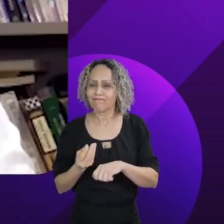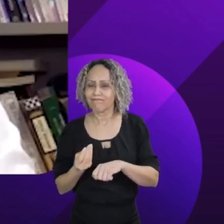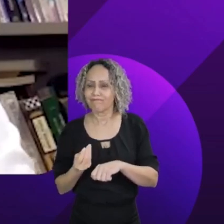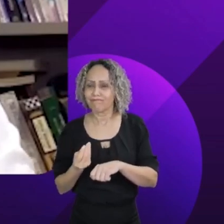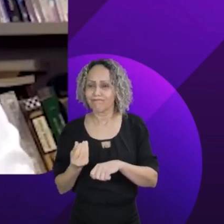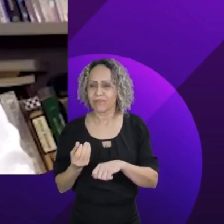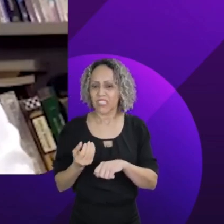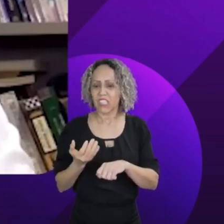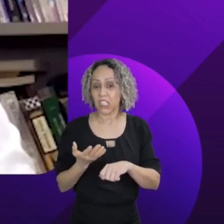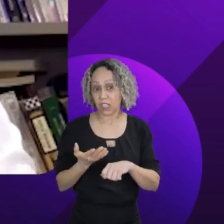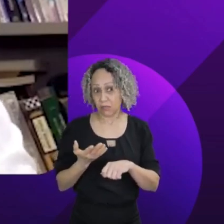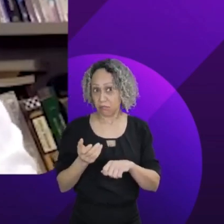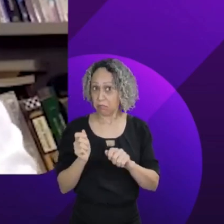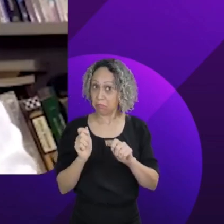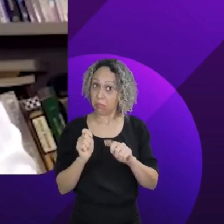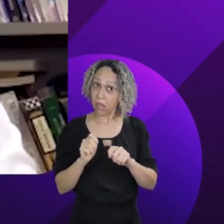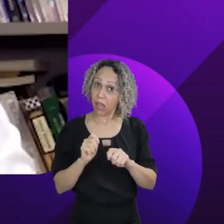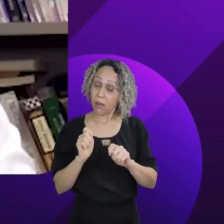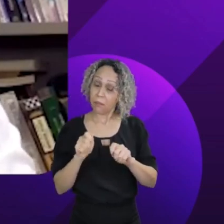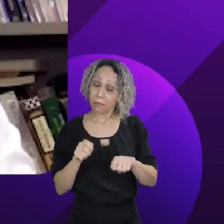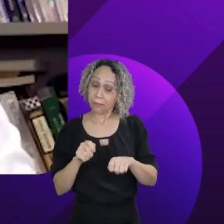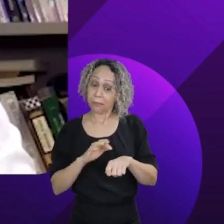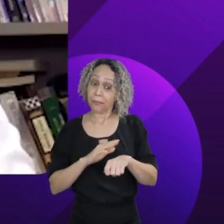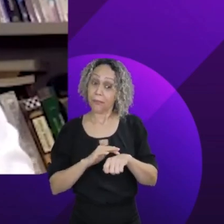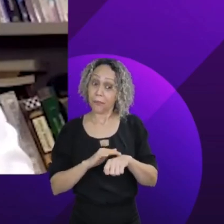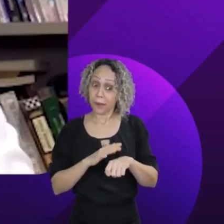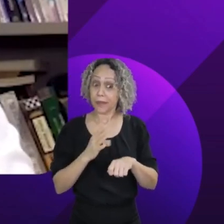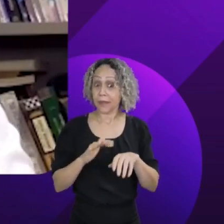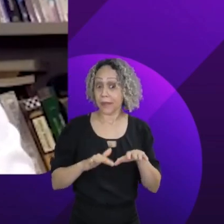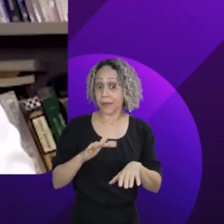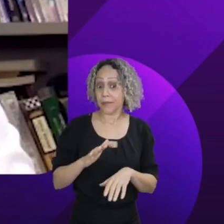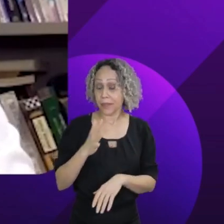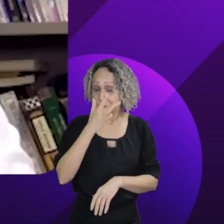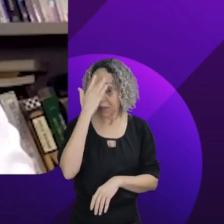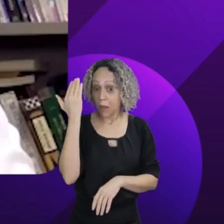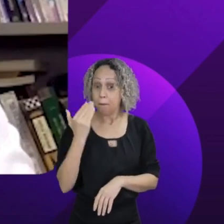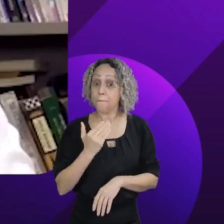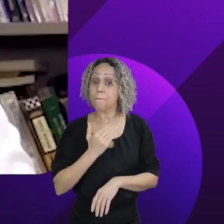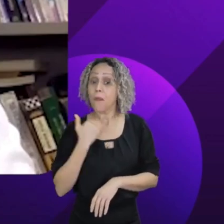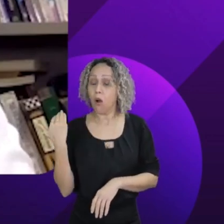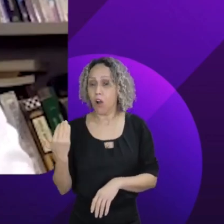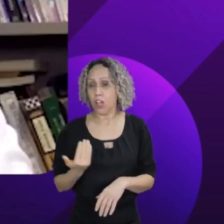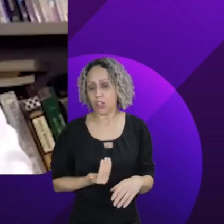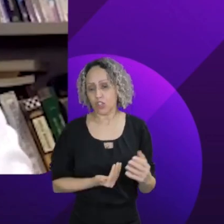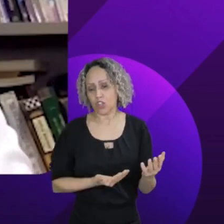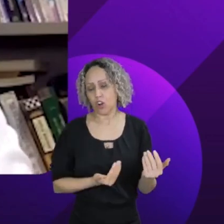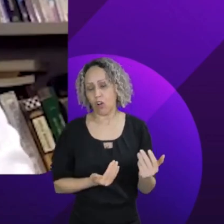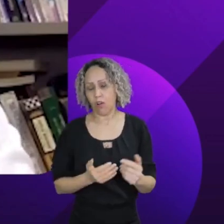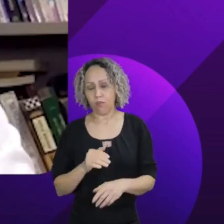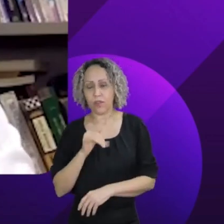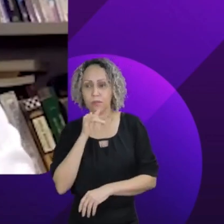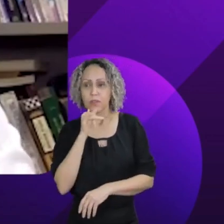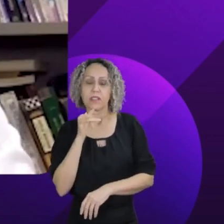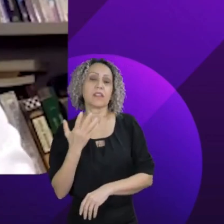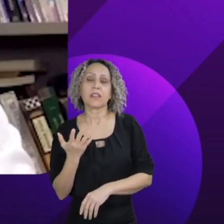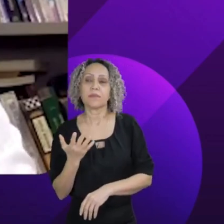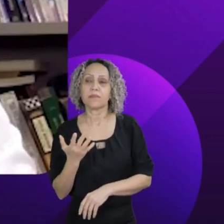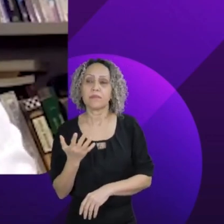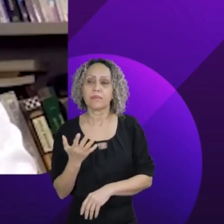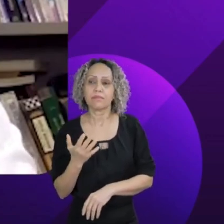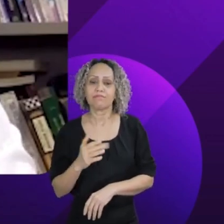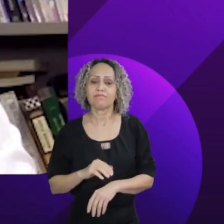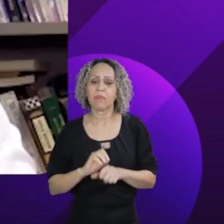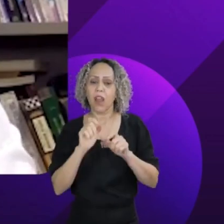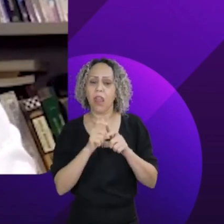ao óbito precoce da nossa população. Então, a gente tem visto que tem aumentado muito, por exemplo, cada vez